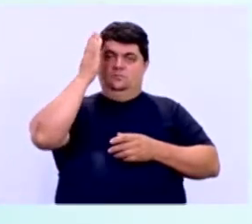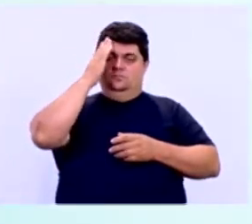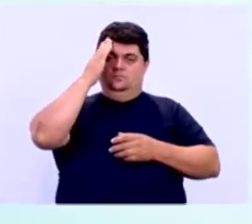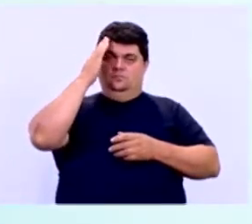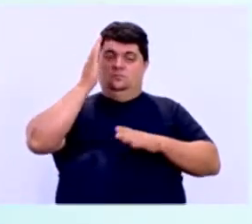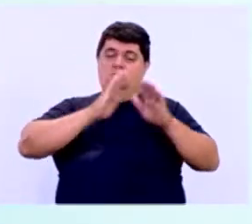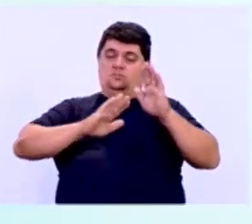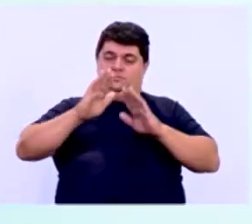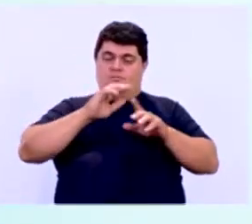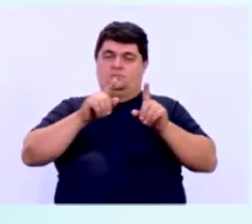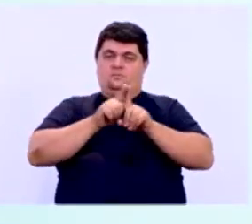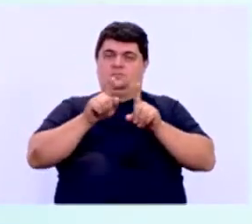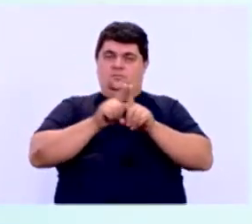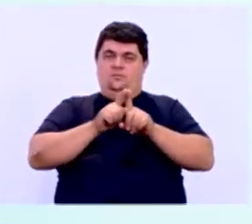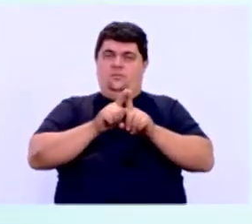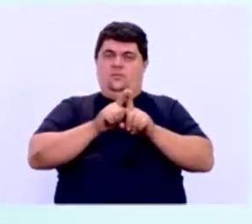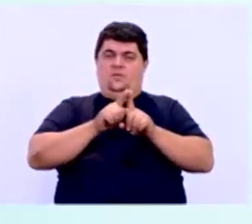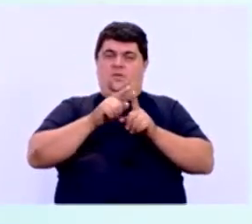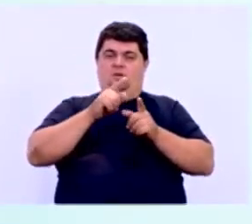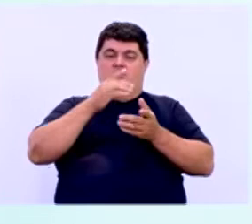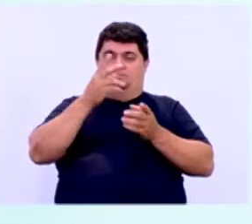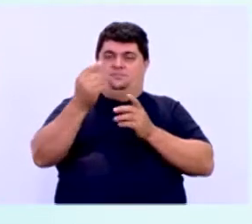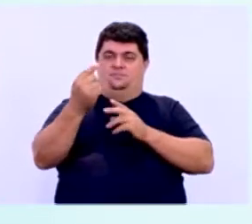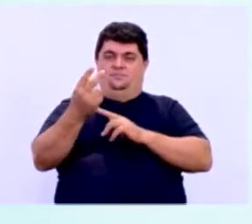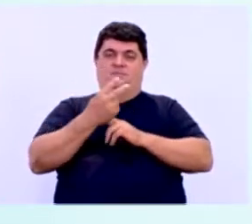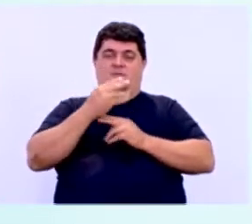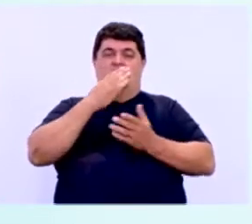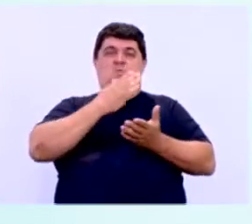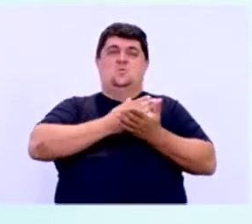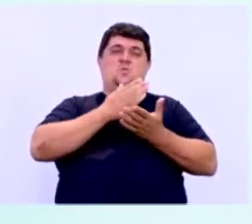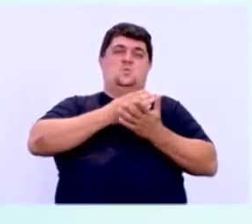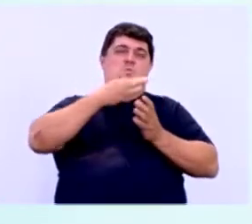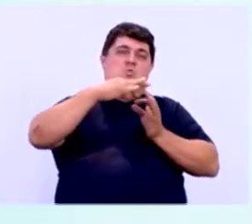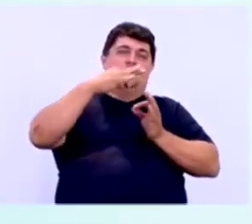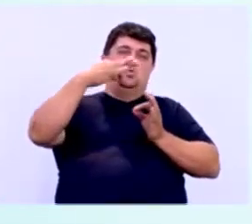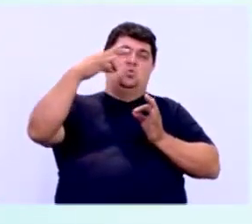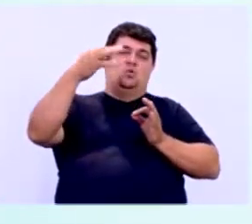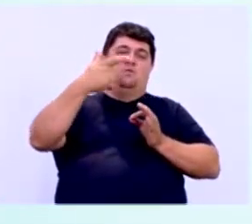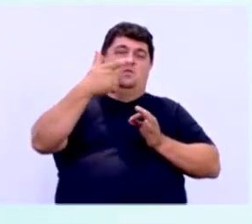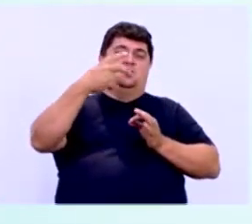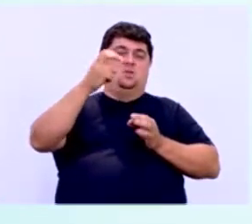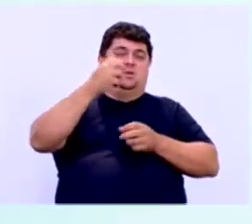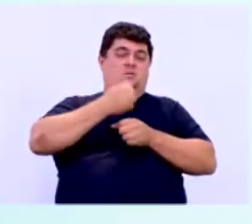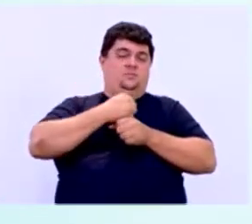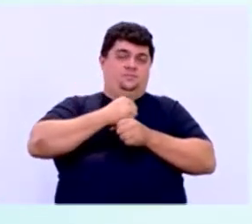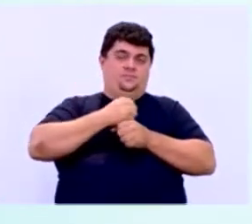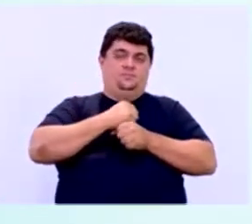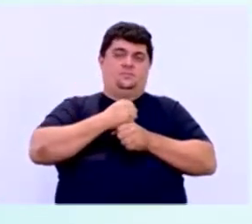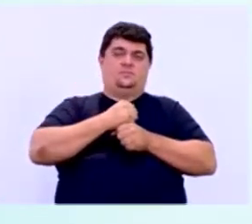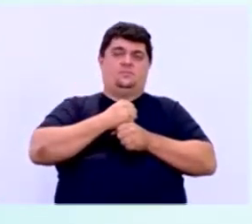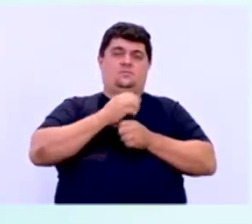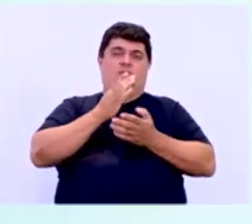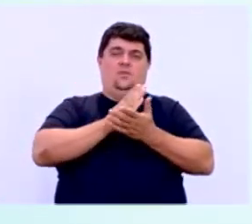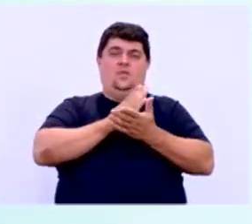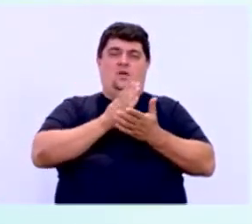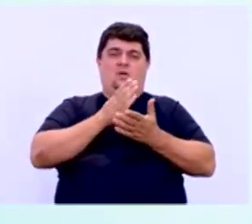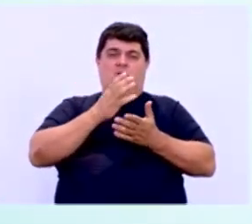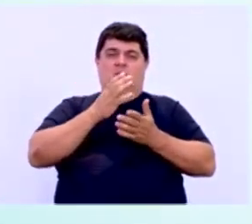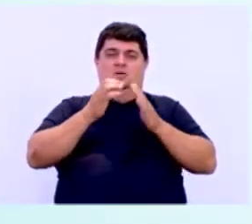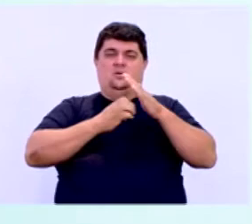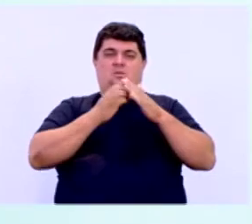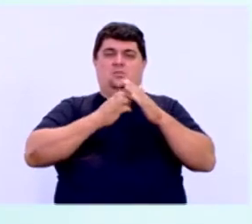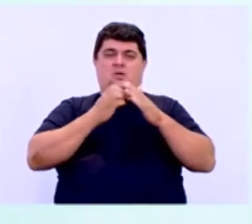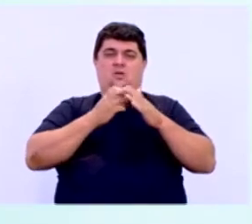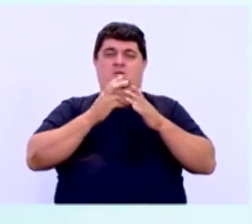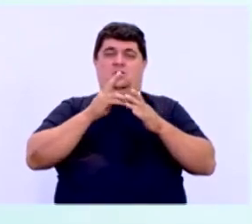cuidado, porque esses financiamentos são financiamentos longos, né, de 25 anos em média, que em alguns momentos a empresa nem vive,